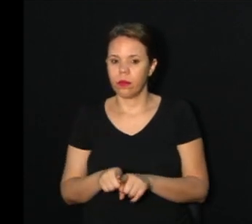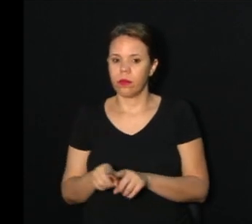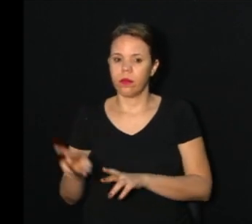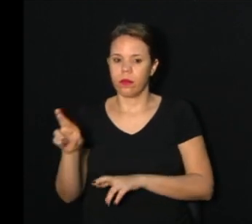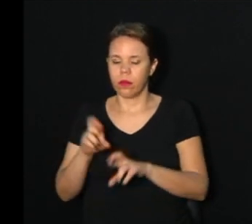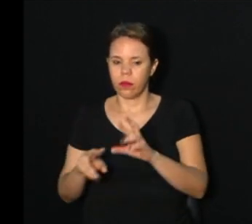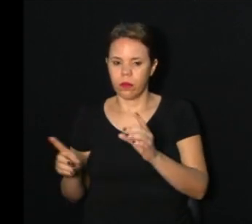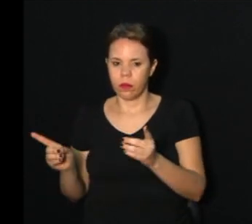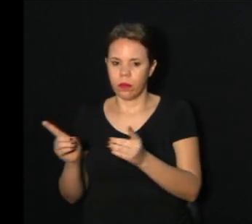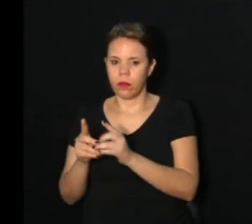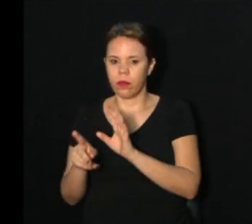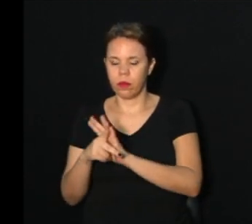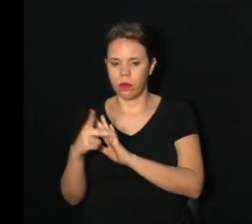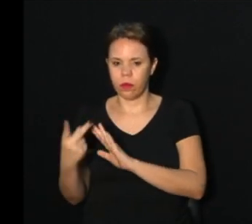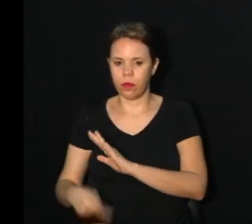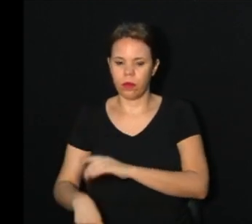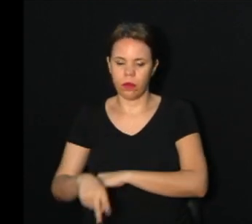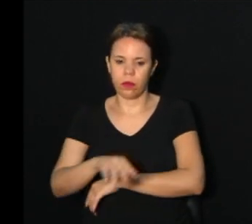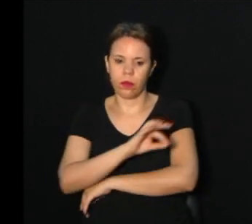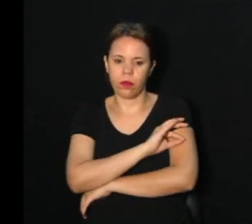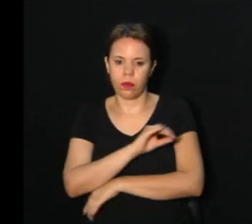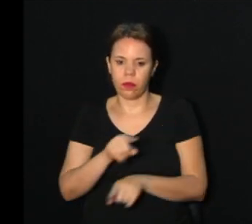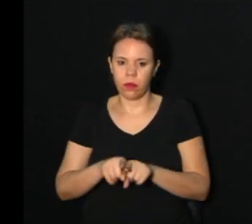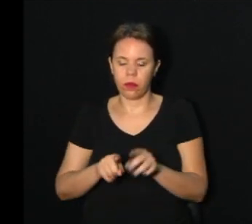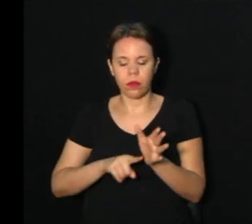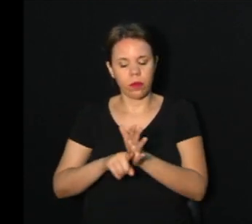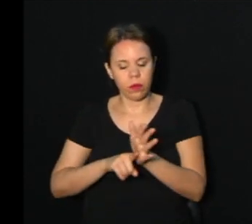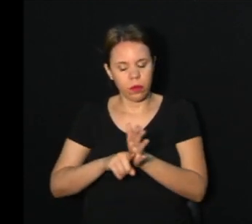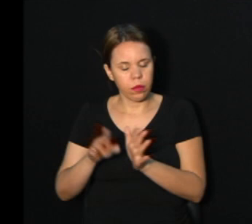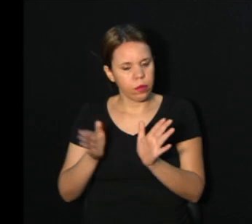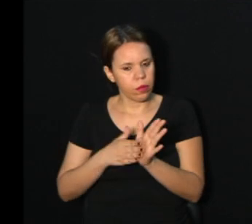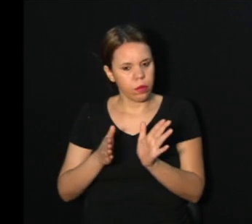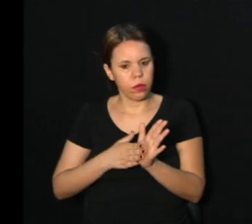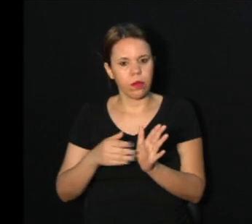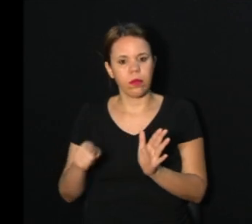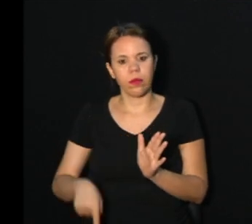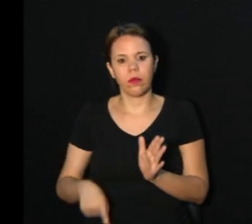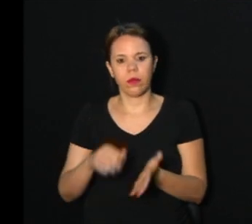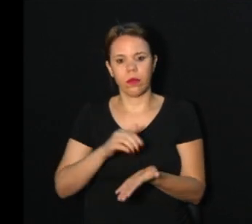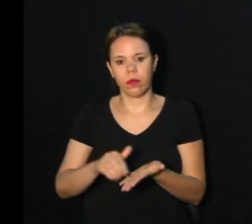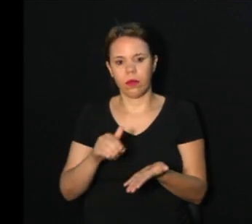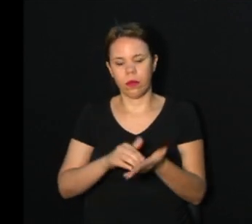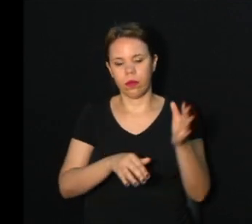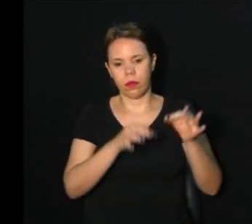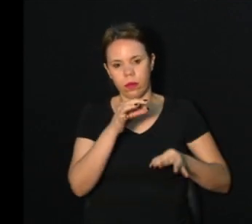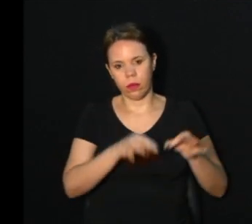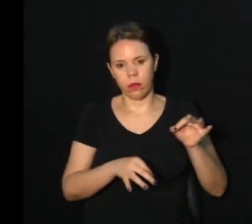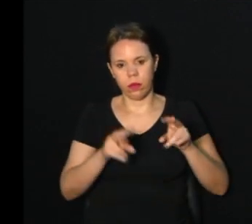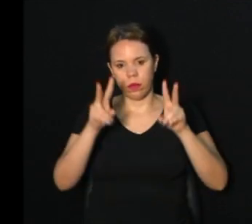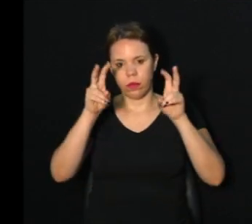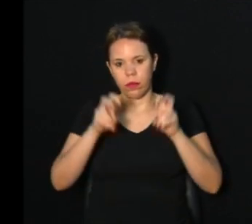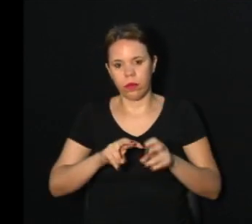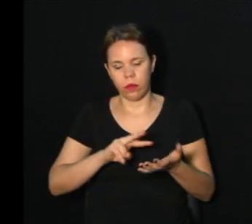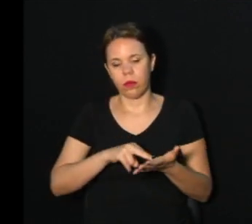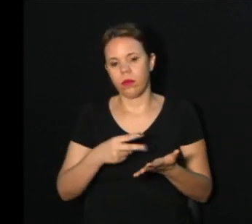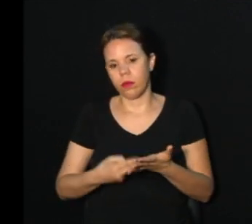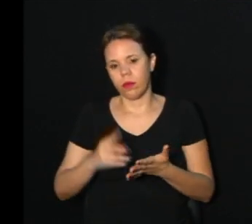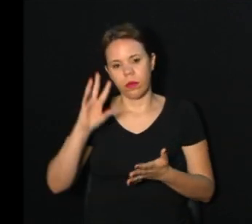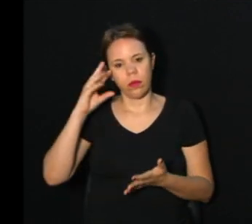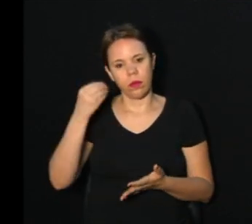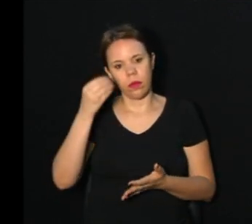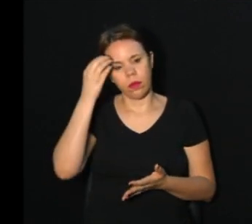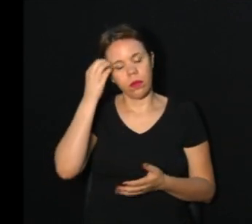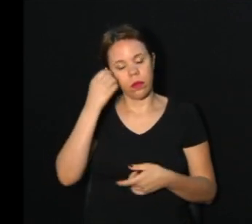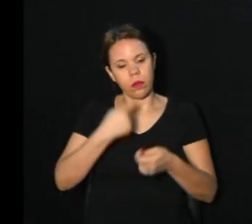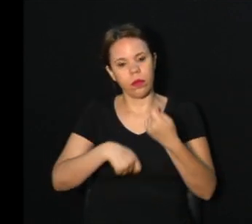Executivo, propor estudos ao secretário de Justiça acerca da interpretação jurídica da administração